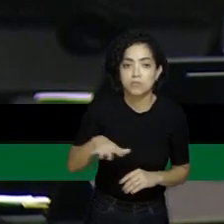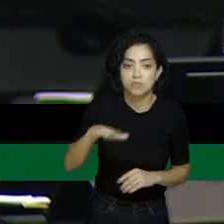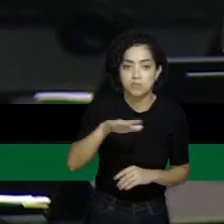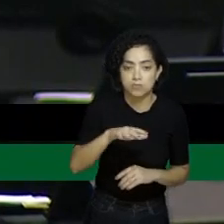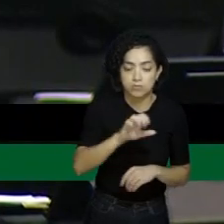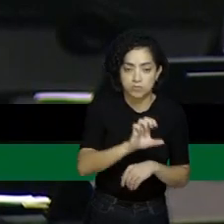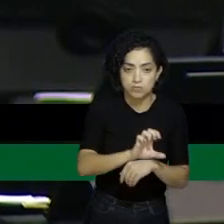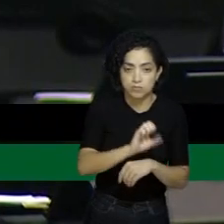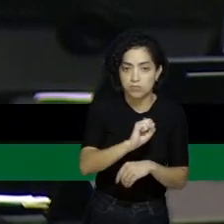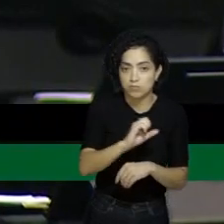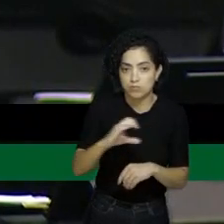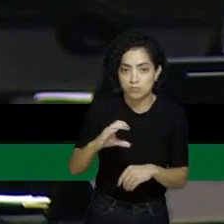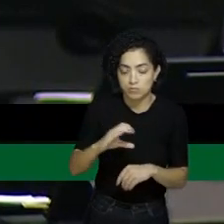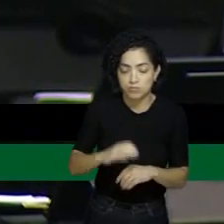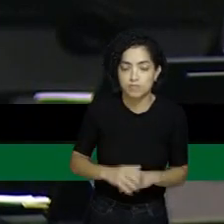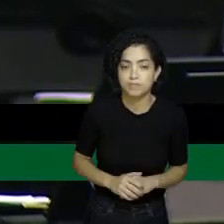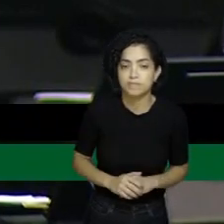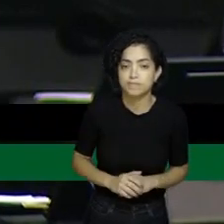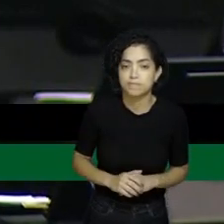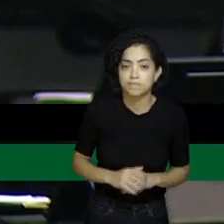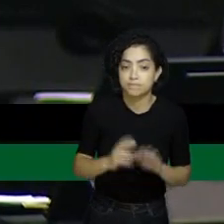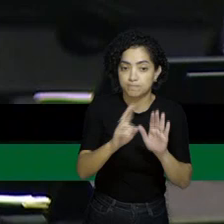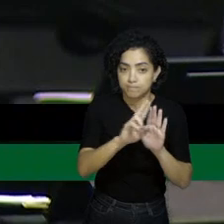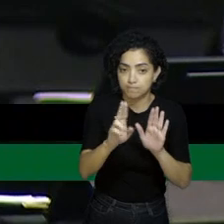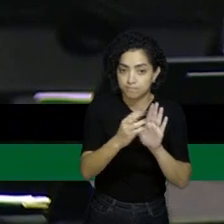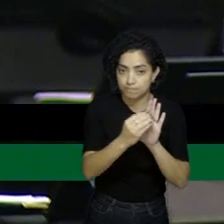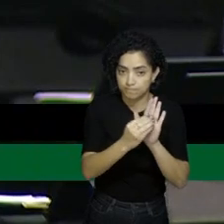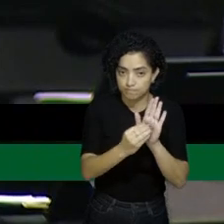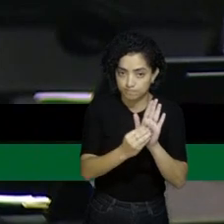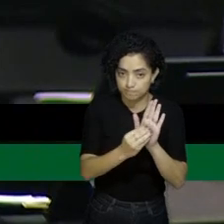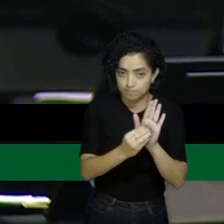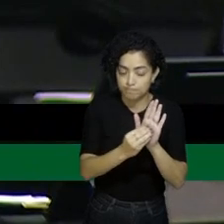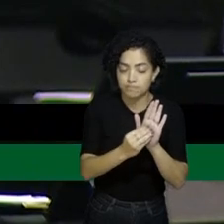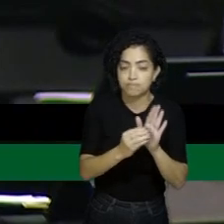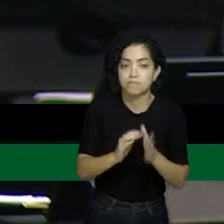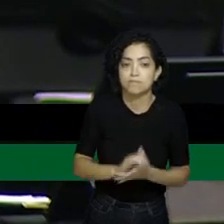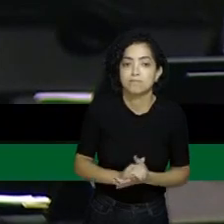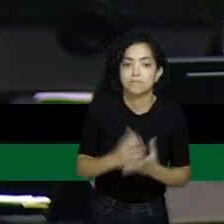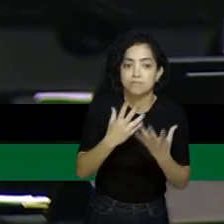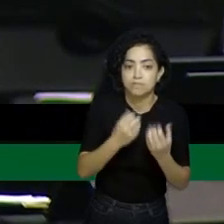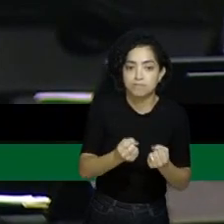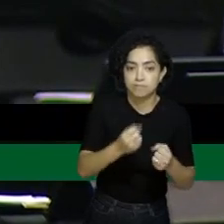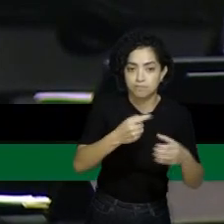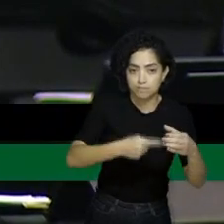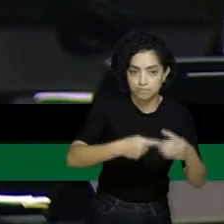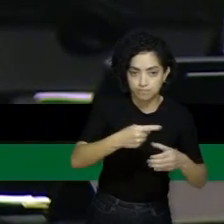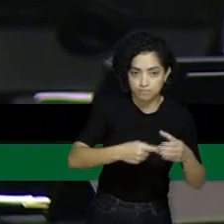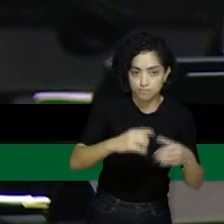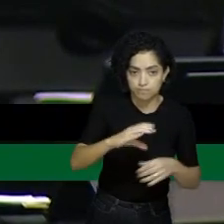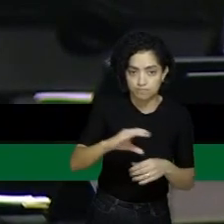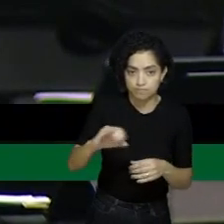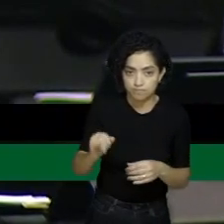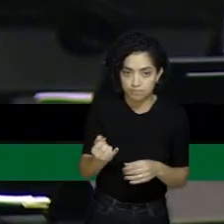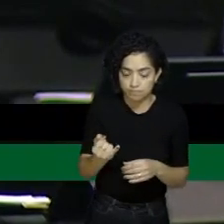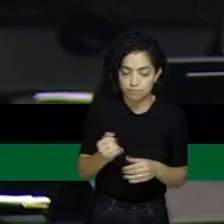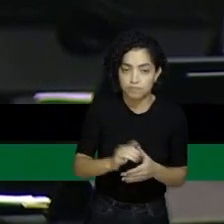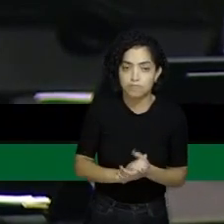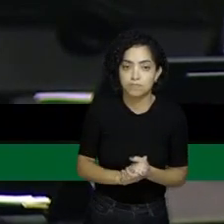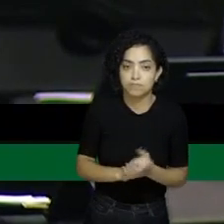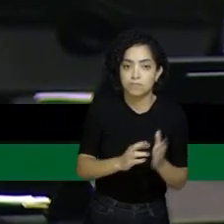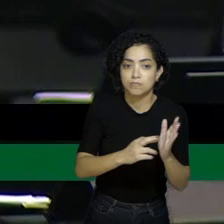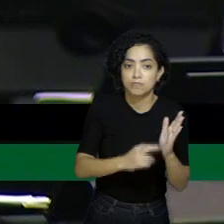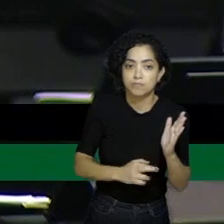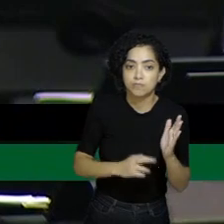Santa Catarina, para fazer constar nele o nome de tal entidade. Pareceres favoráveis das comissões de Constituição e Justiça, relator deputado Sérgio